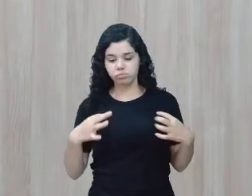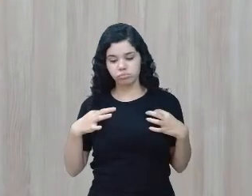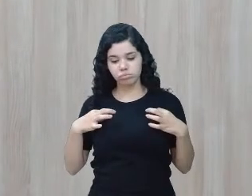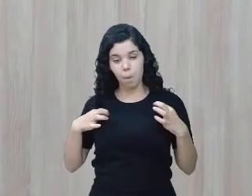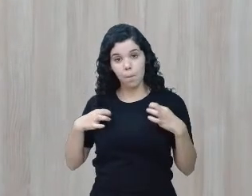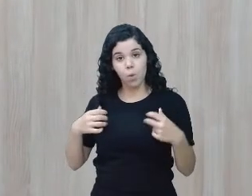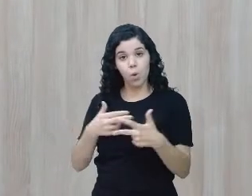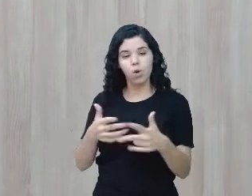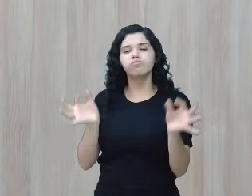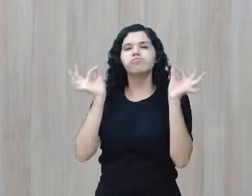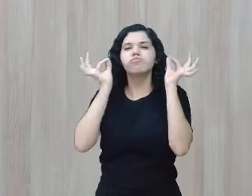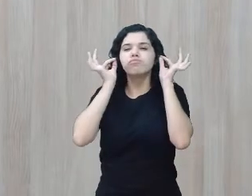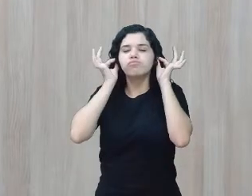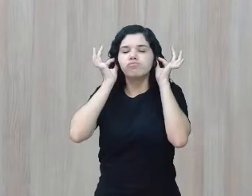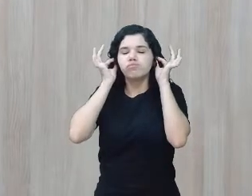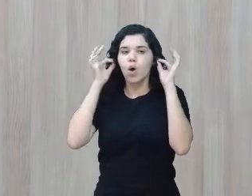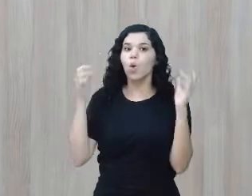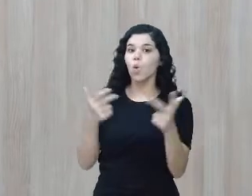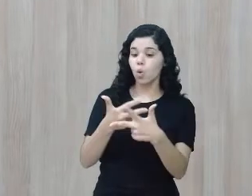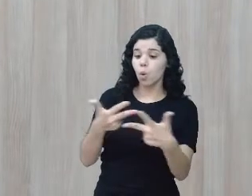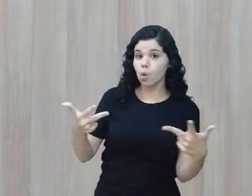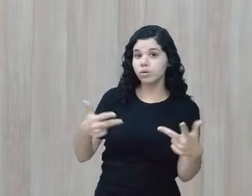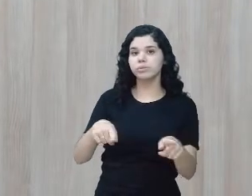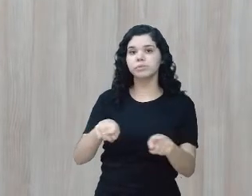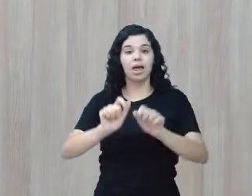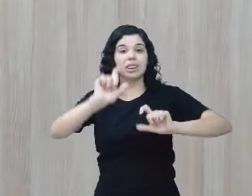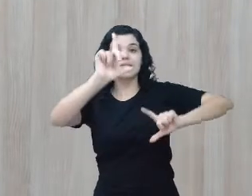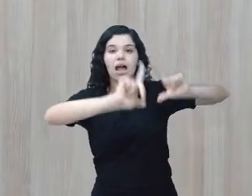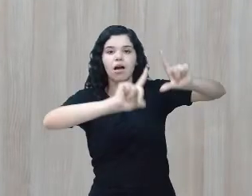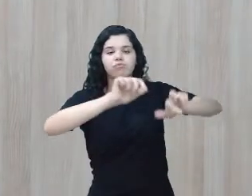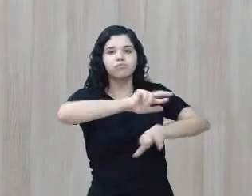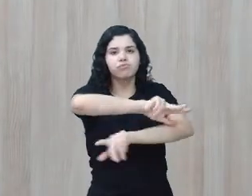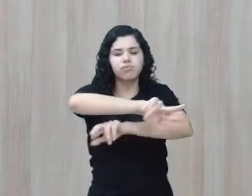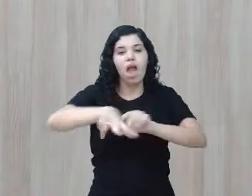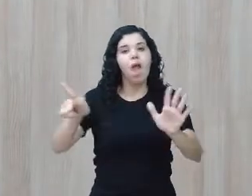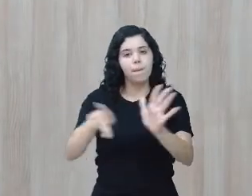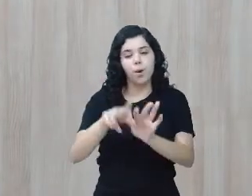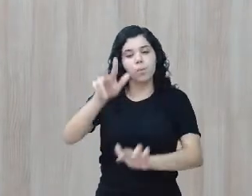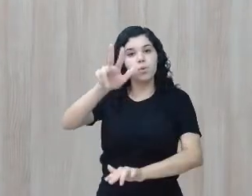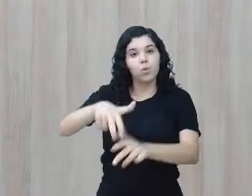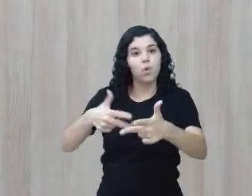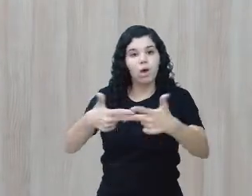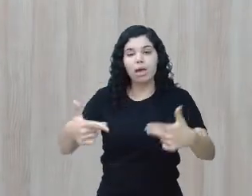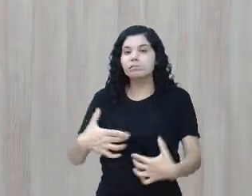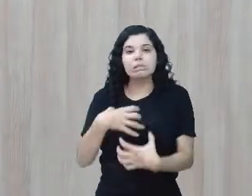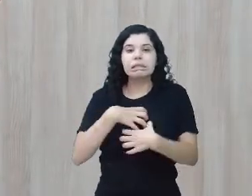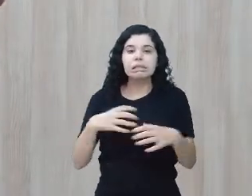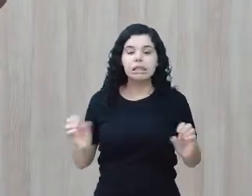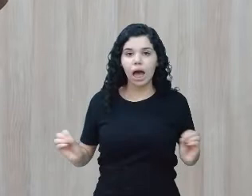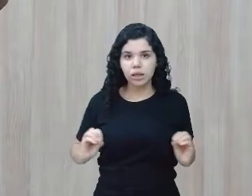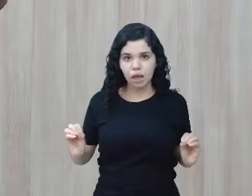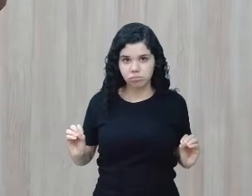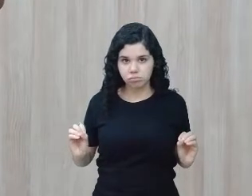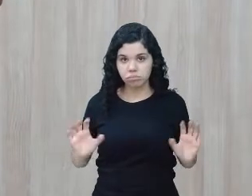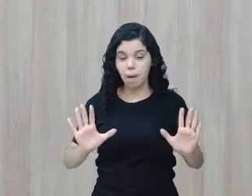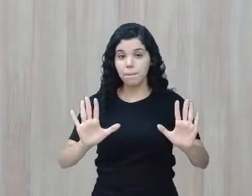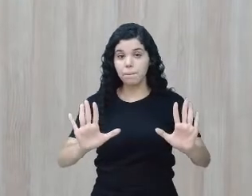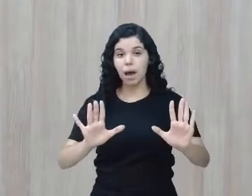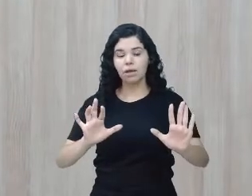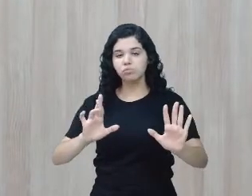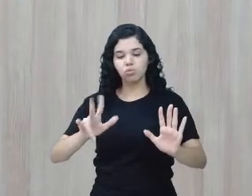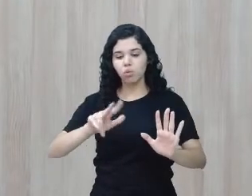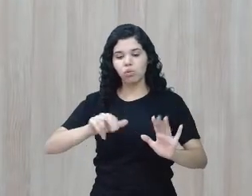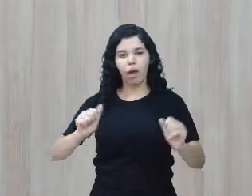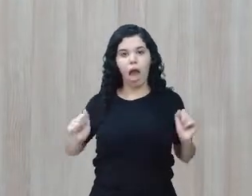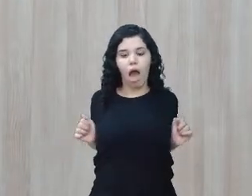uma coisa, câmera, televisão. Isso são coisas, não tem sentimentos. Não